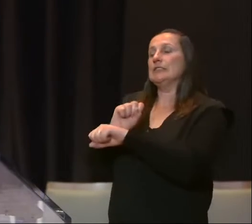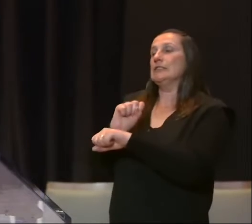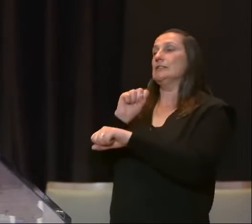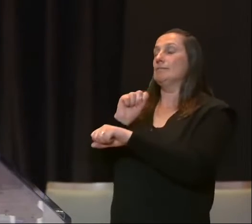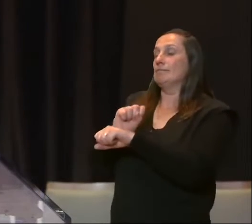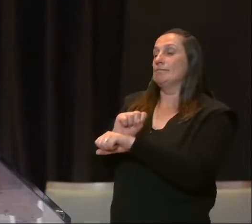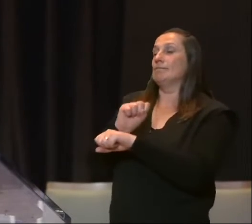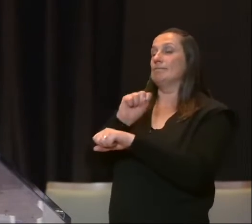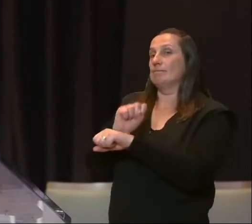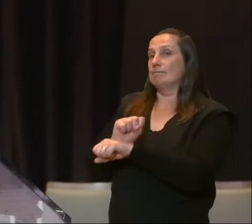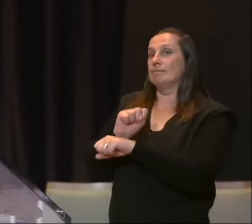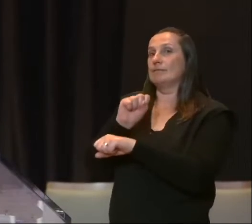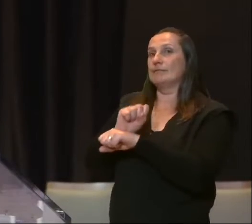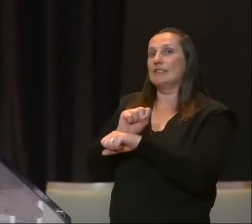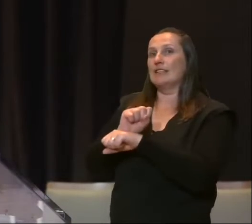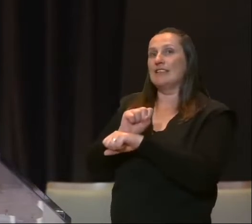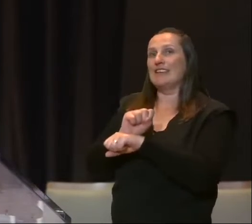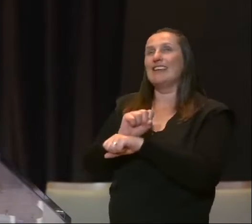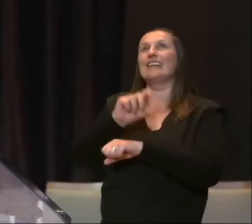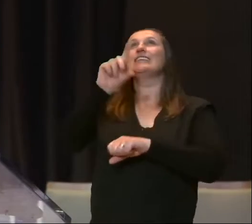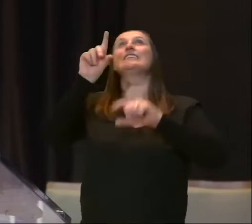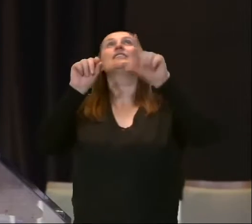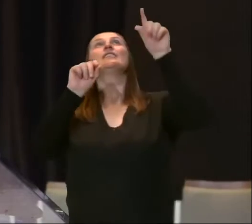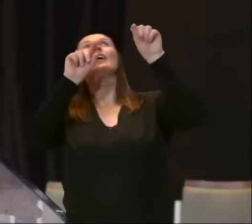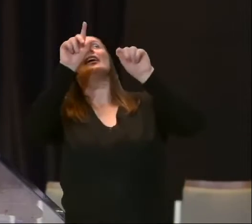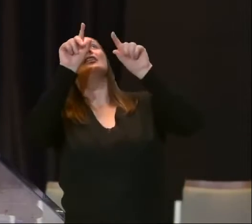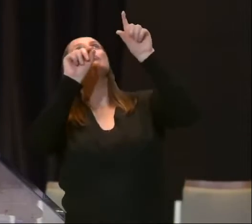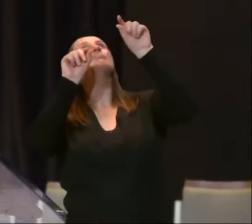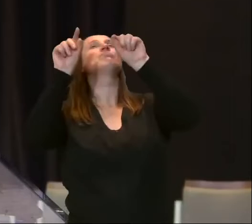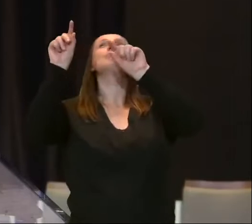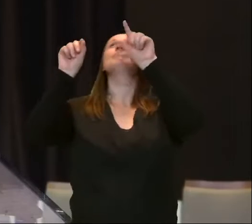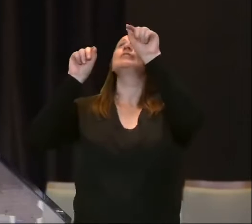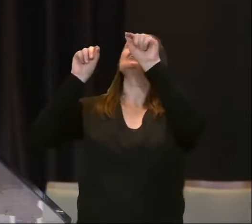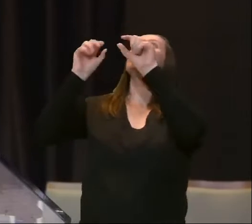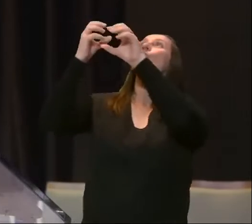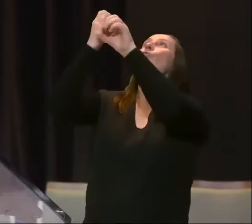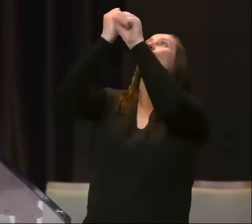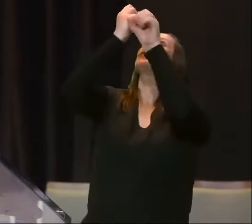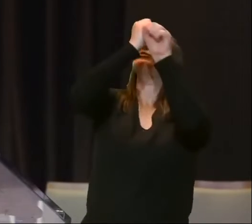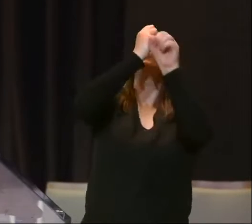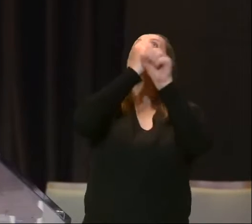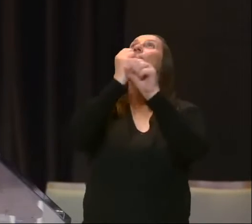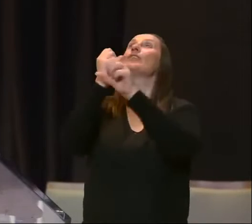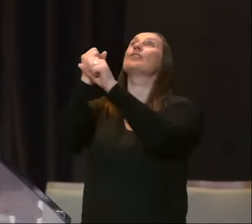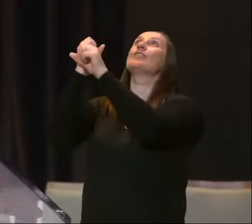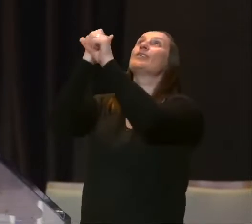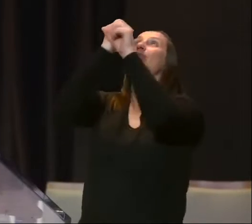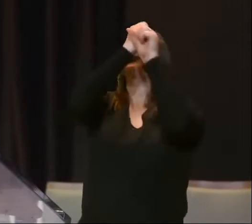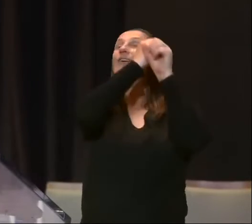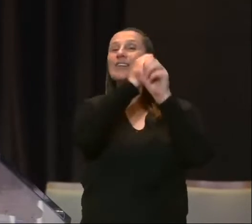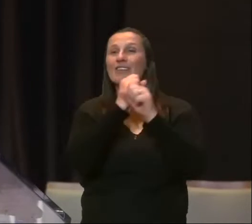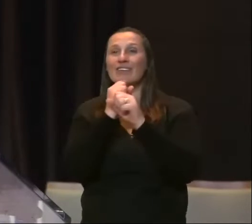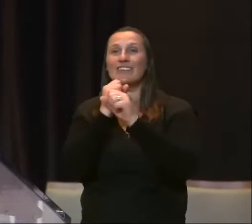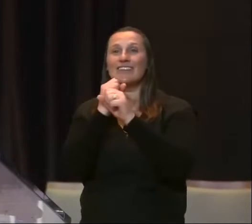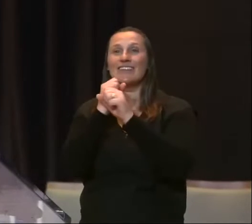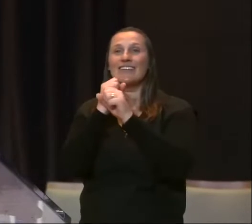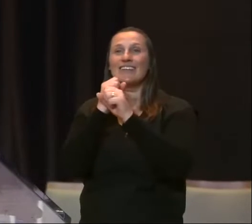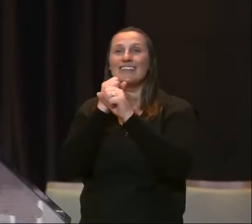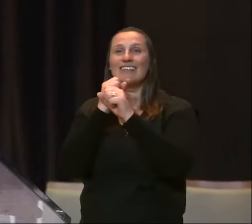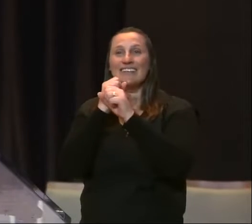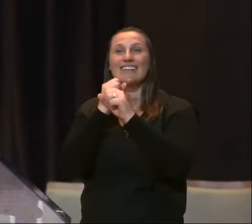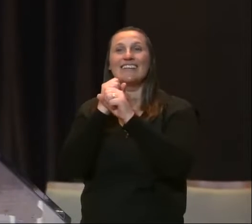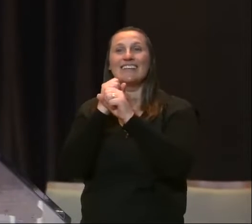ele começa a contar as estrelas e ele crê na promessa dos descendentes. Ele sai dali com uma